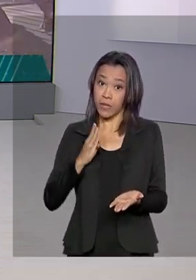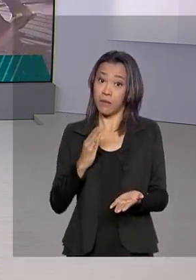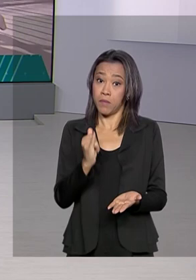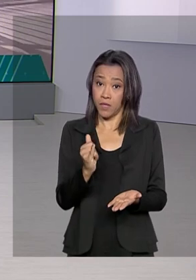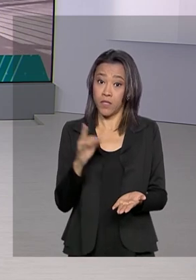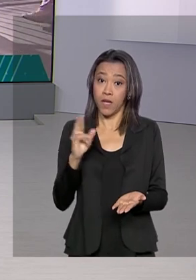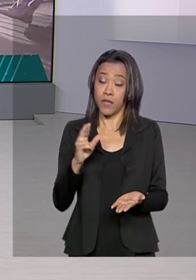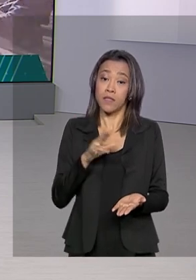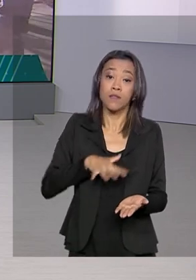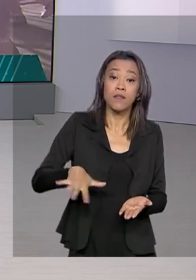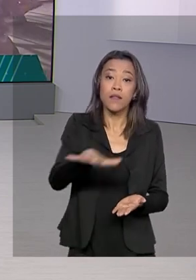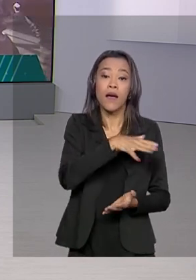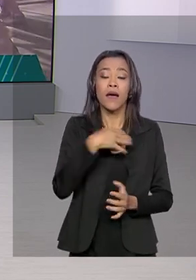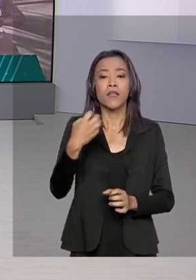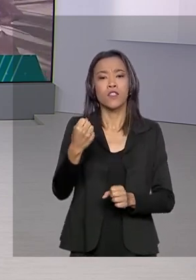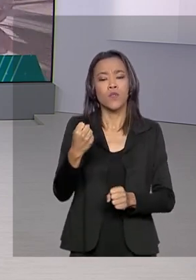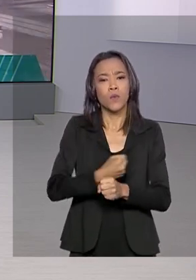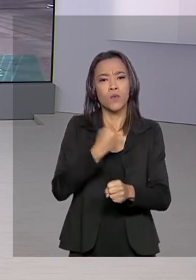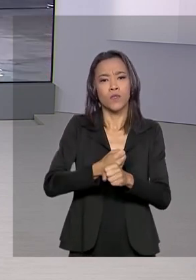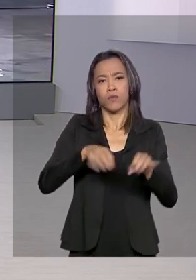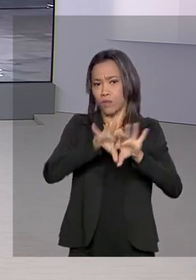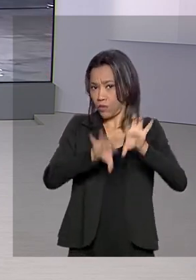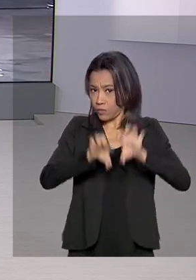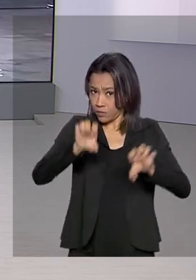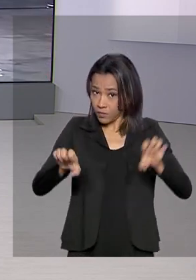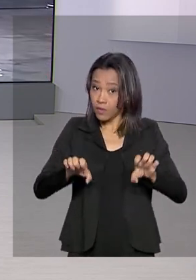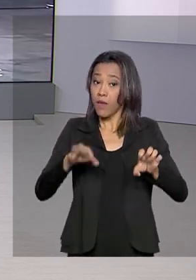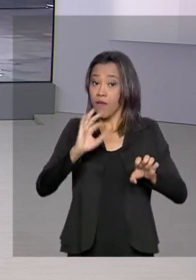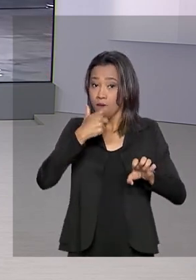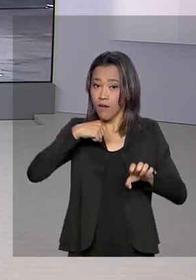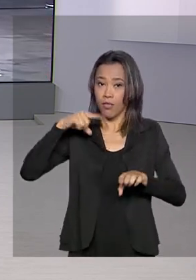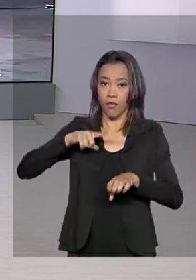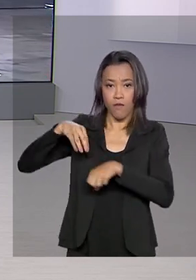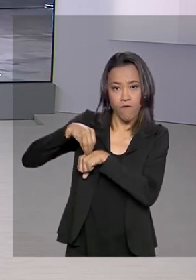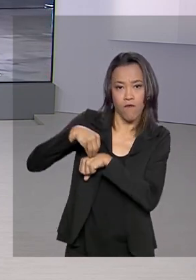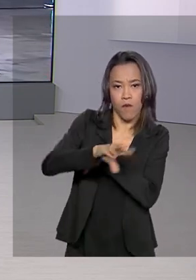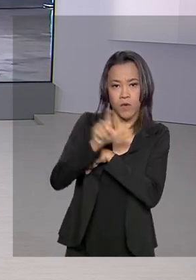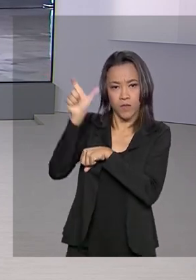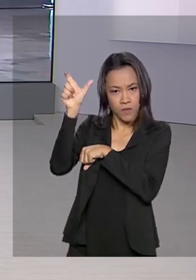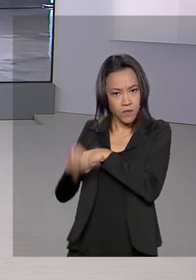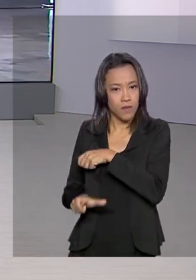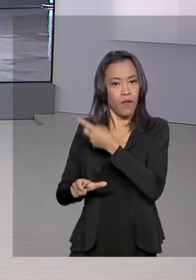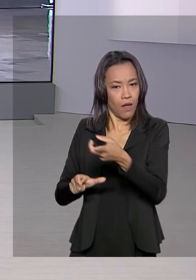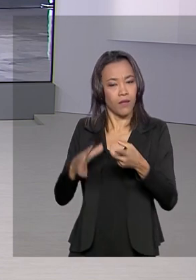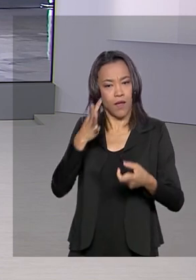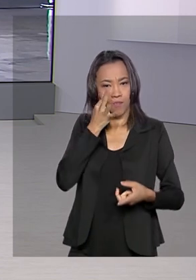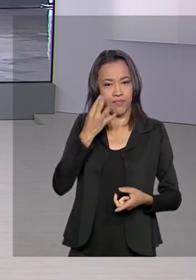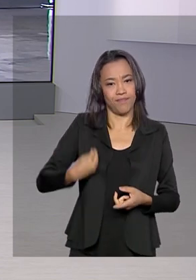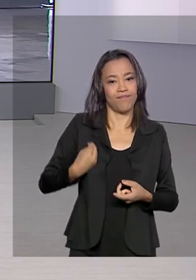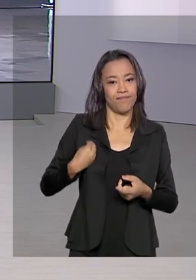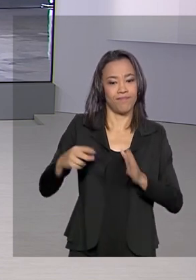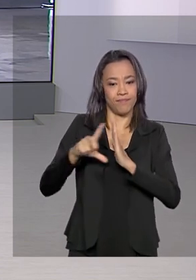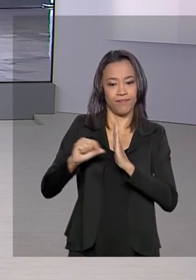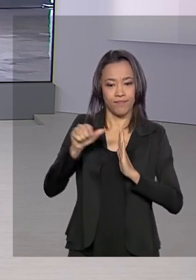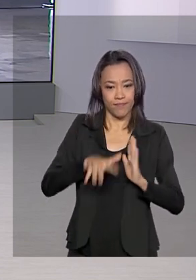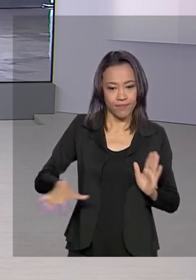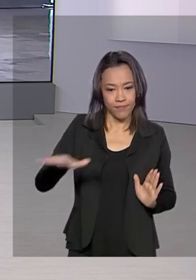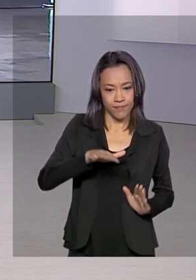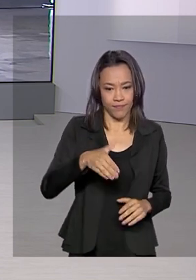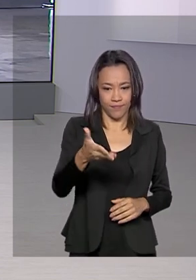infraestrutura quem traz as informações pra gente o repórter glauco de queirós directora do palácio do planalto bom geral com um